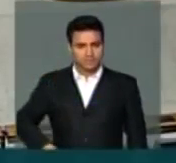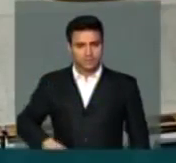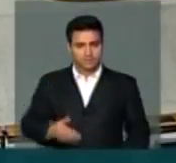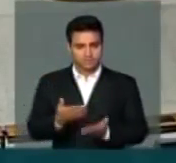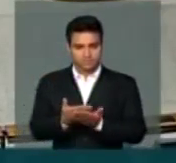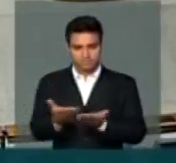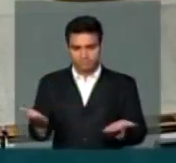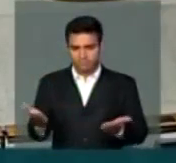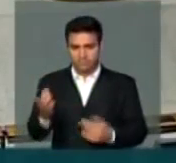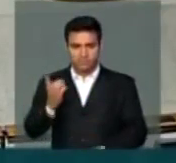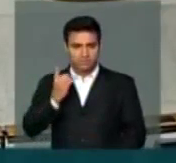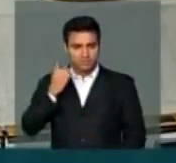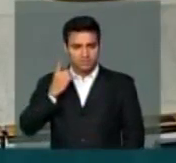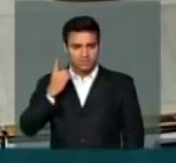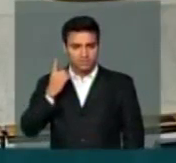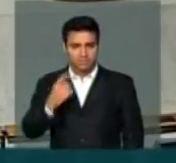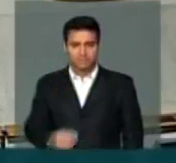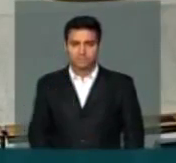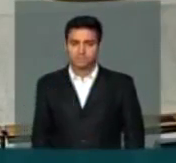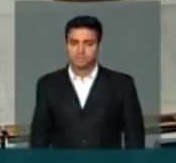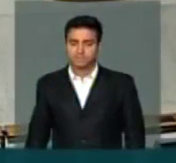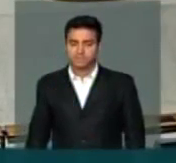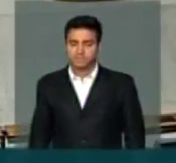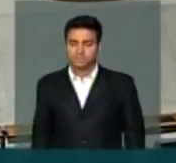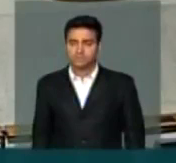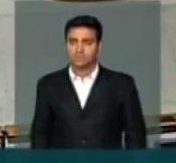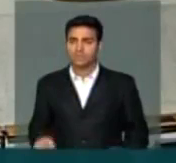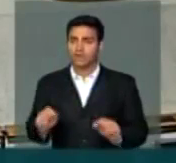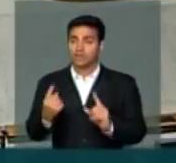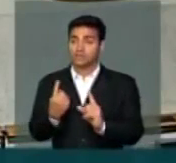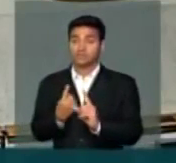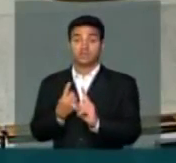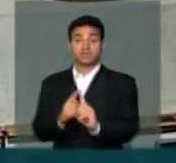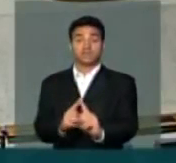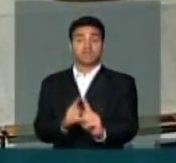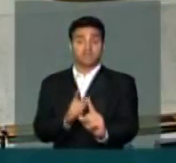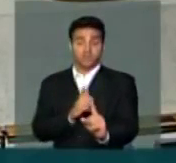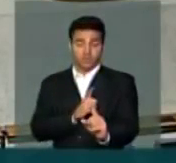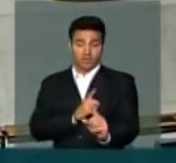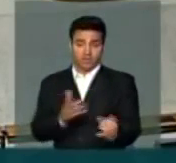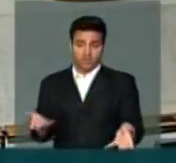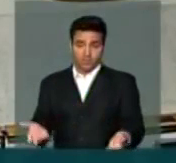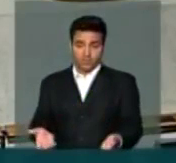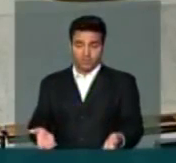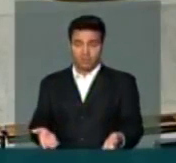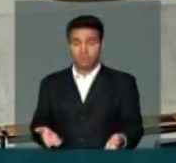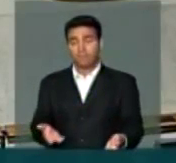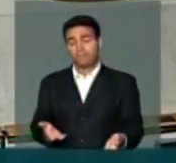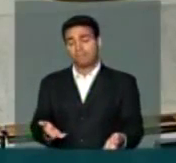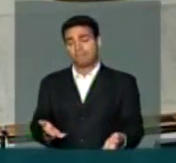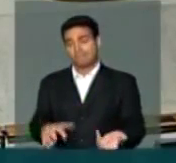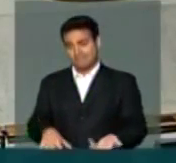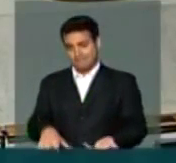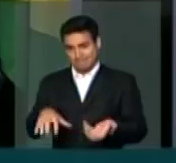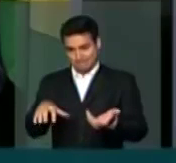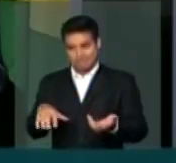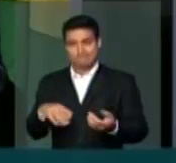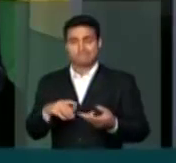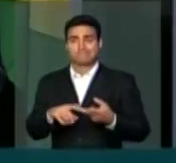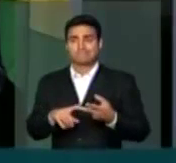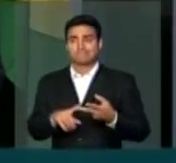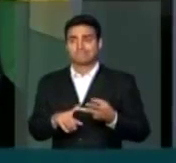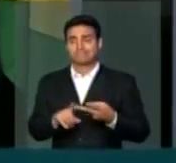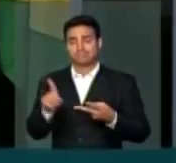senhores deputados, o grande desafio que se impõe nesse momento ao Congresso Nacional, ao